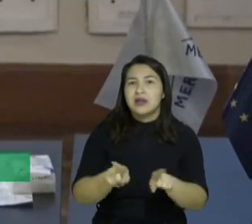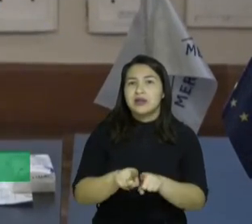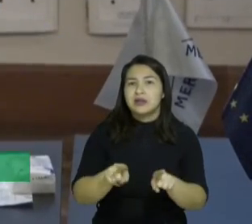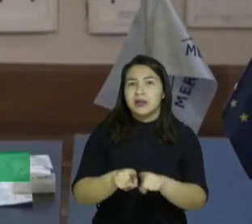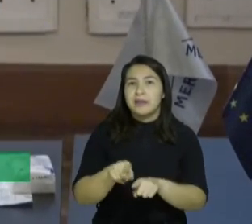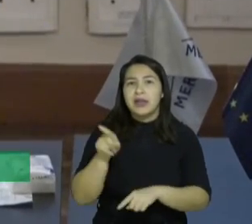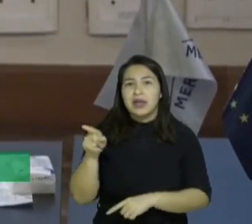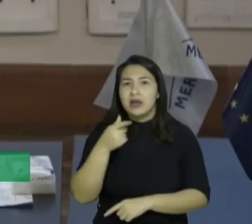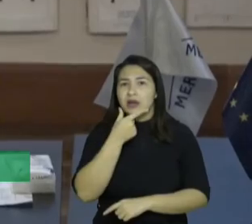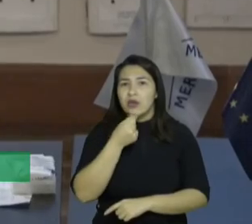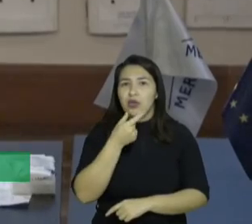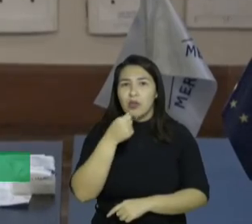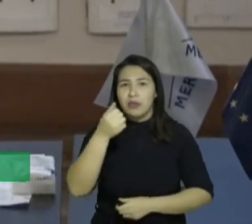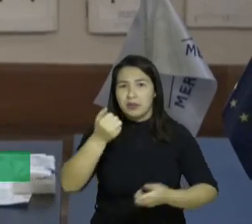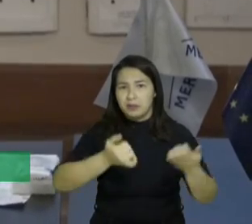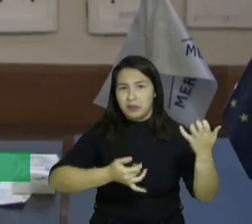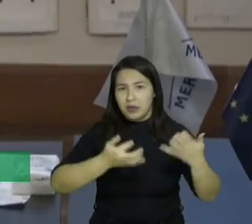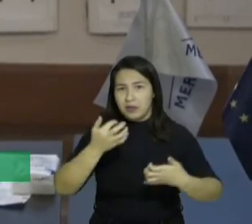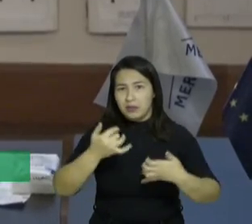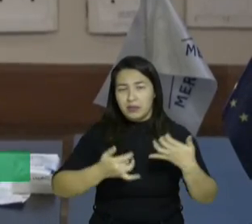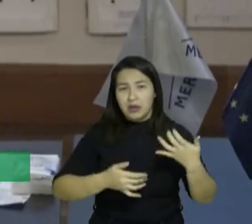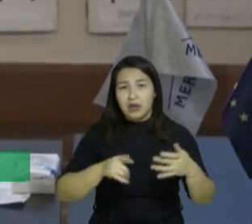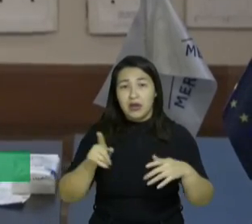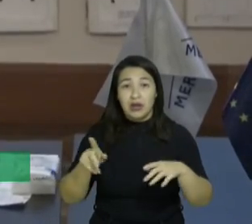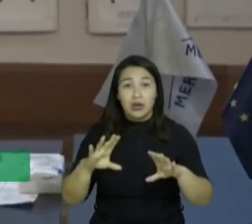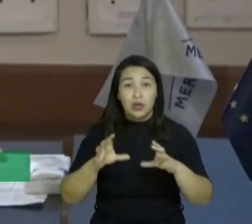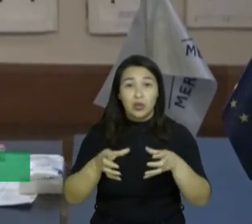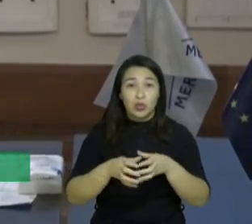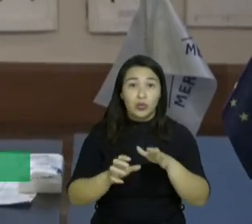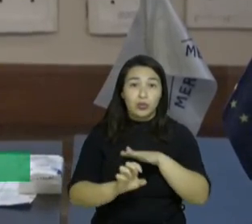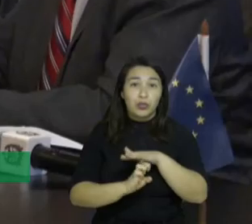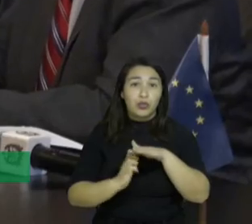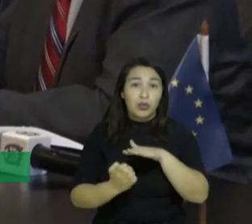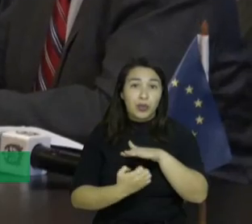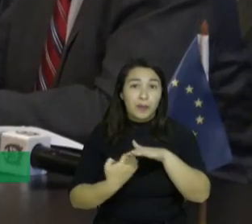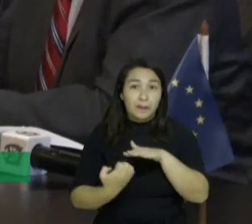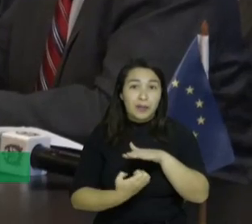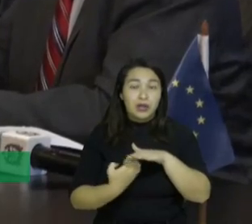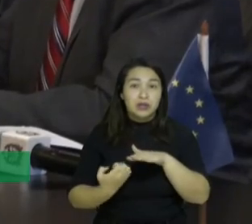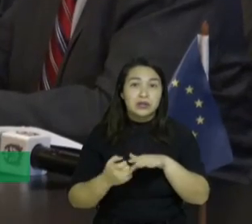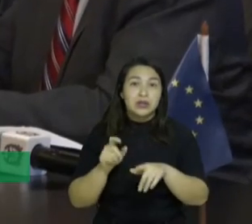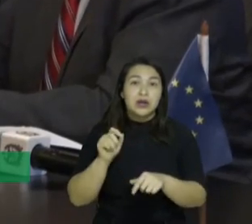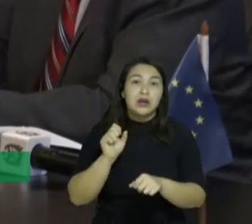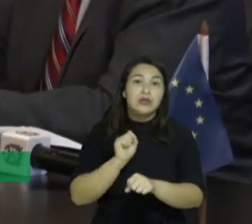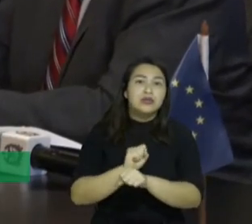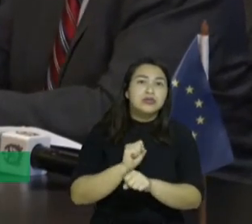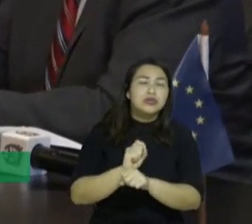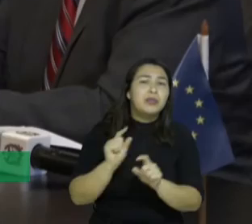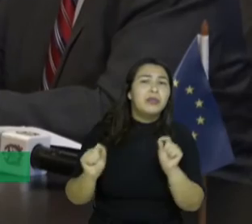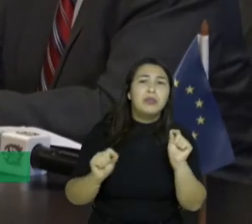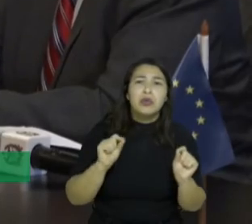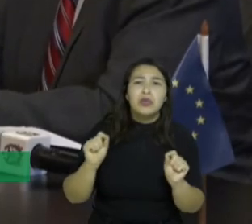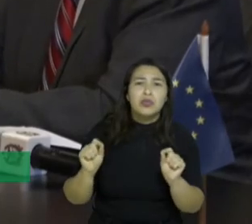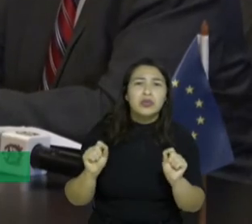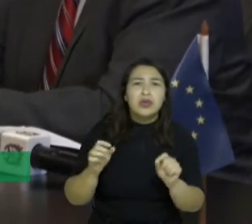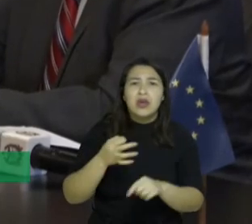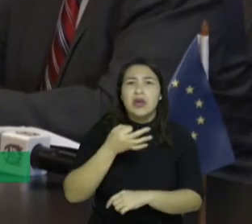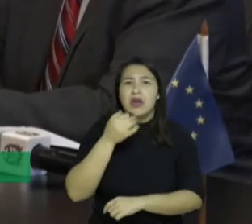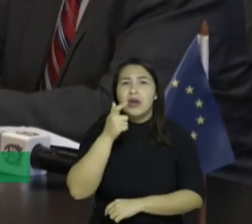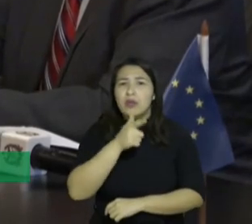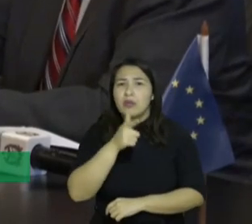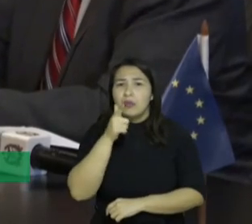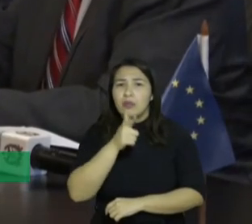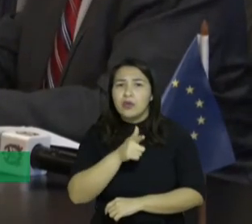falasse um pouco sobre o que o grupo Empresarial dele eh espera pode ter de oportunidades com a